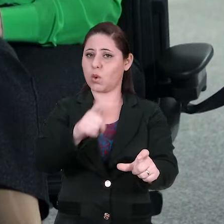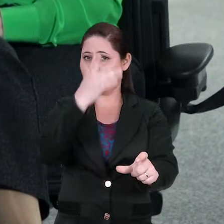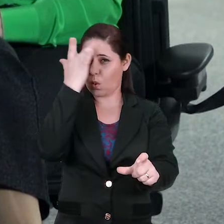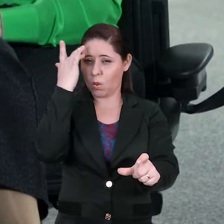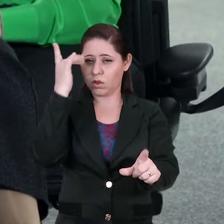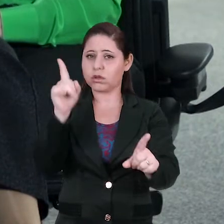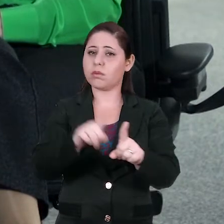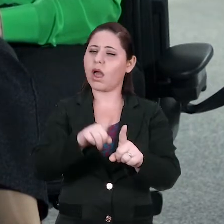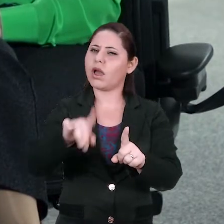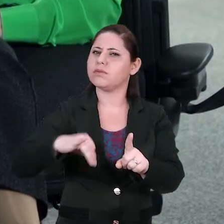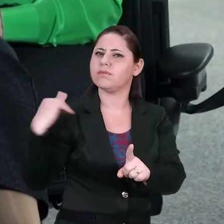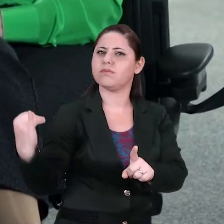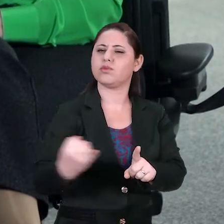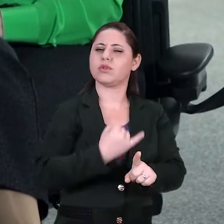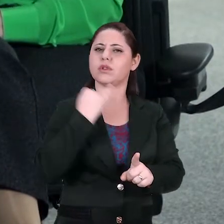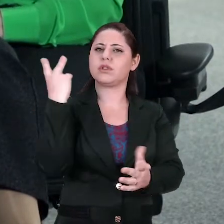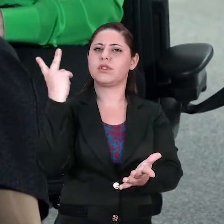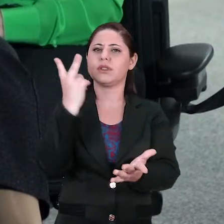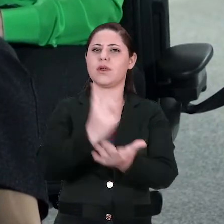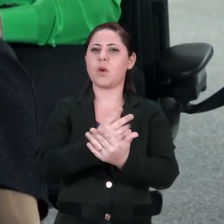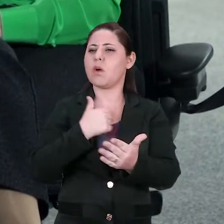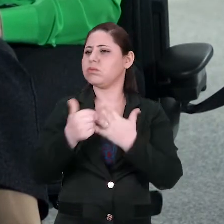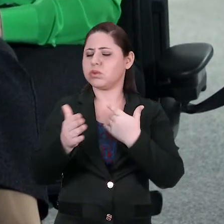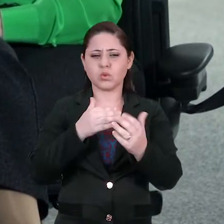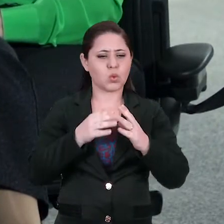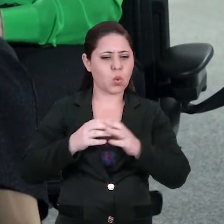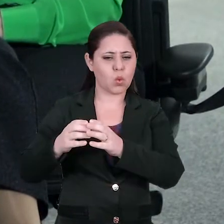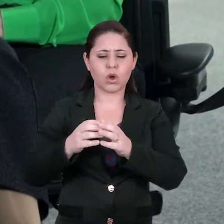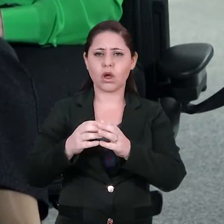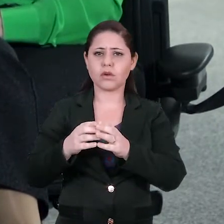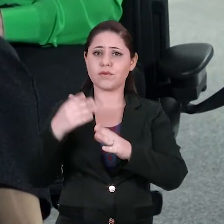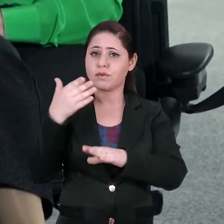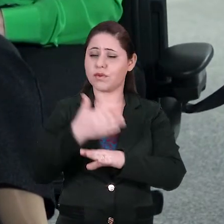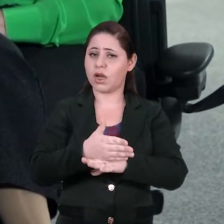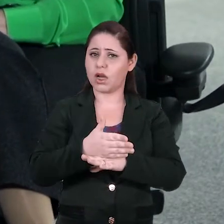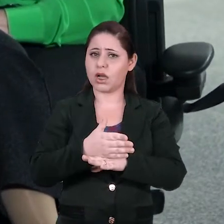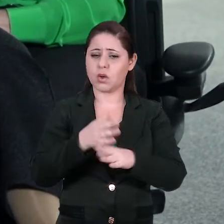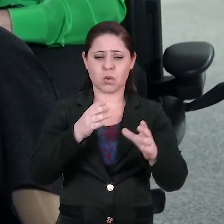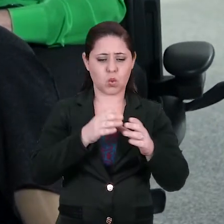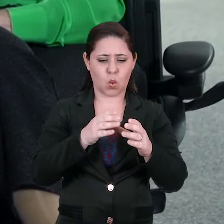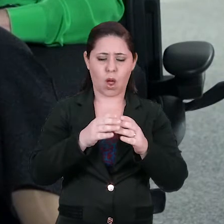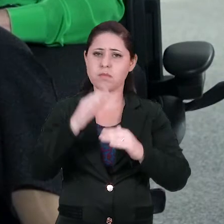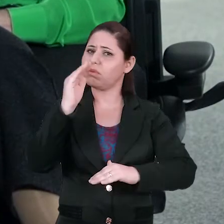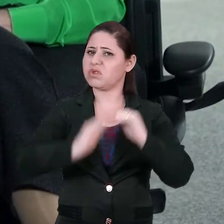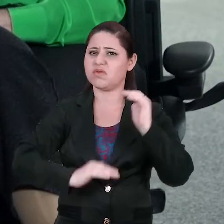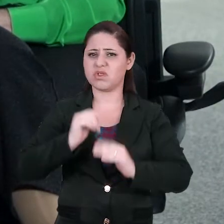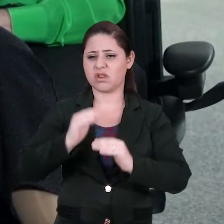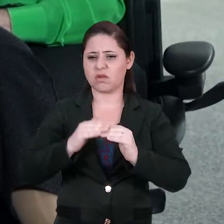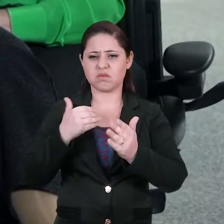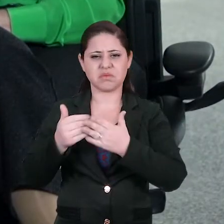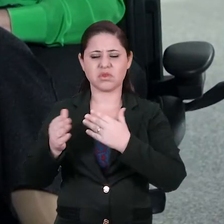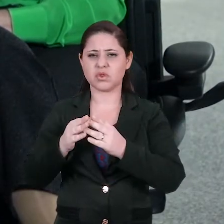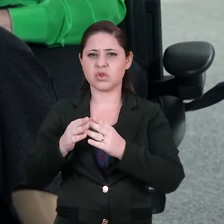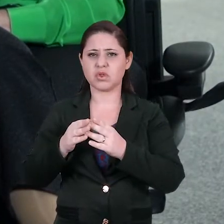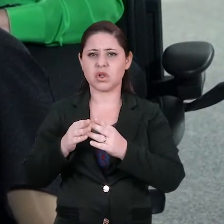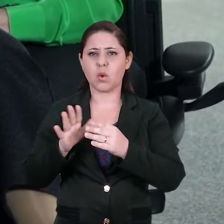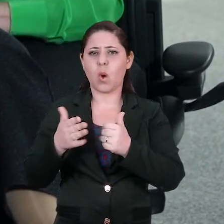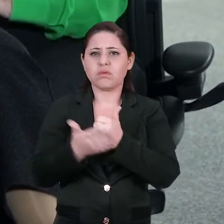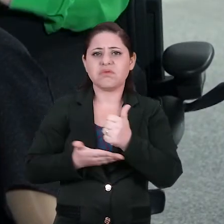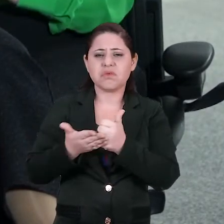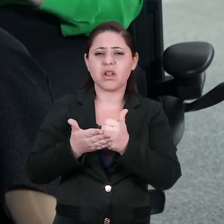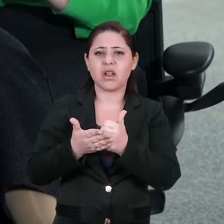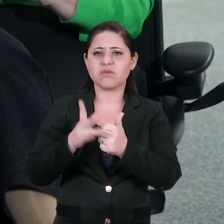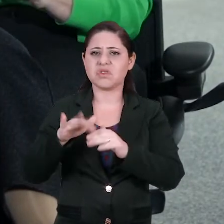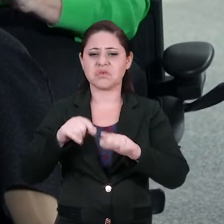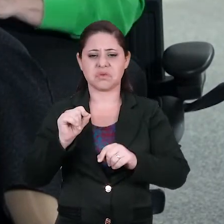Isso é fundamental. Seja onde você estiver, de que área você for profissional, de que classe você